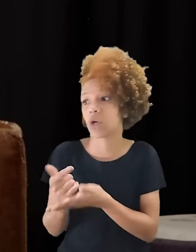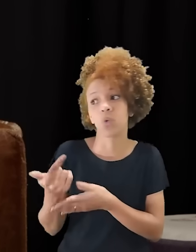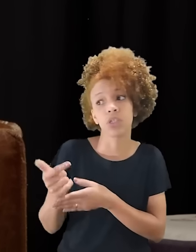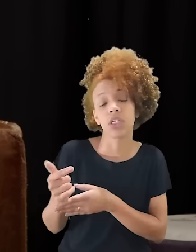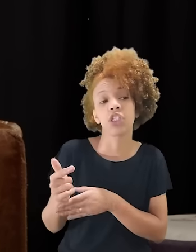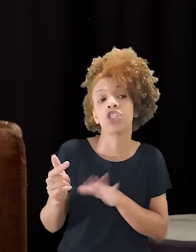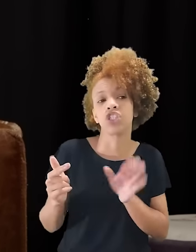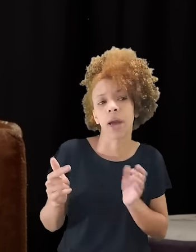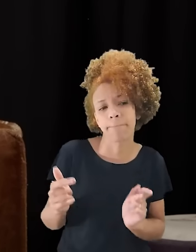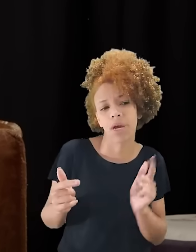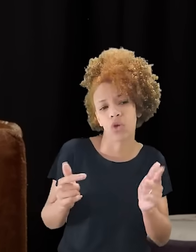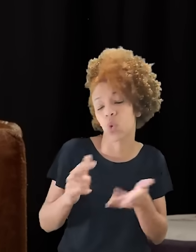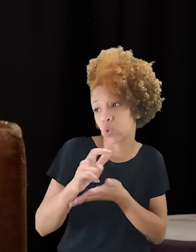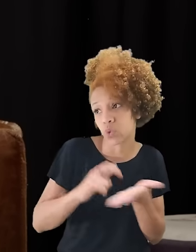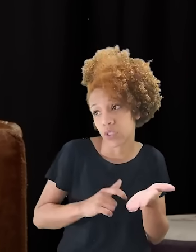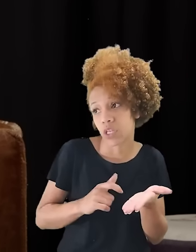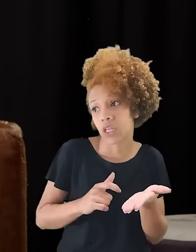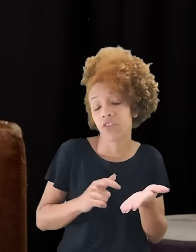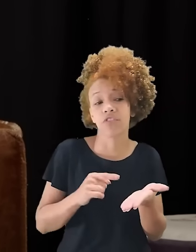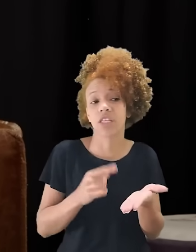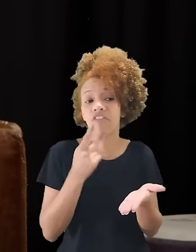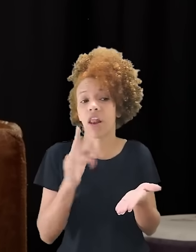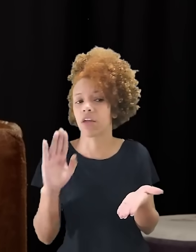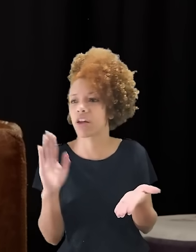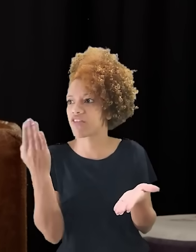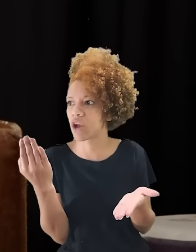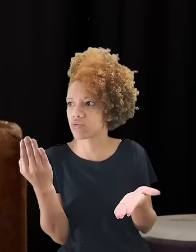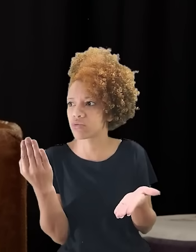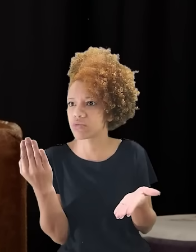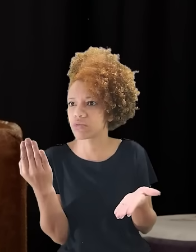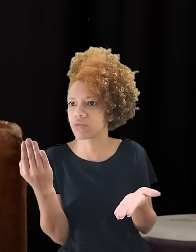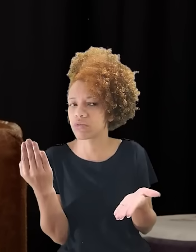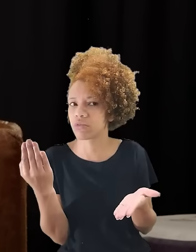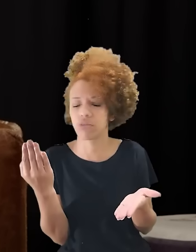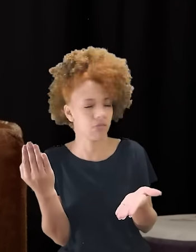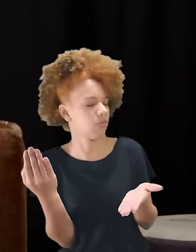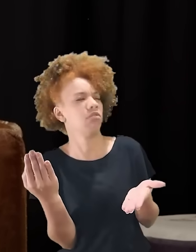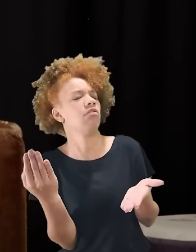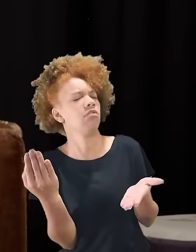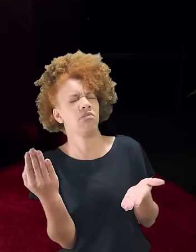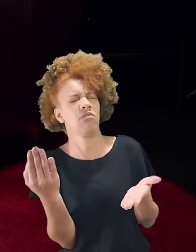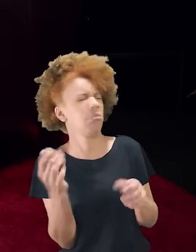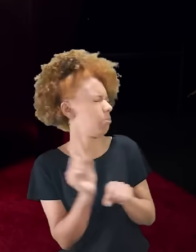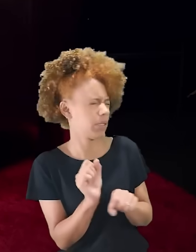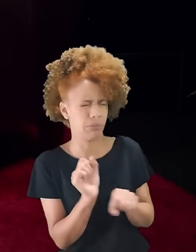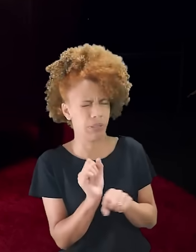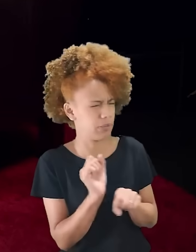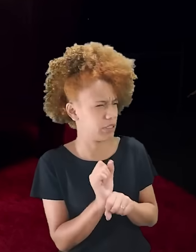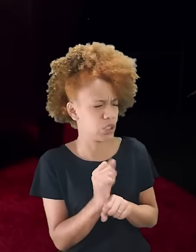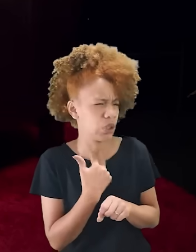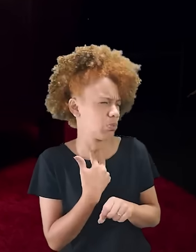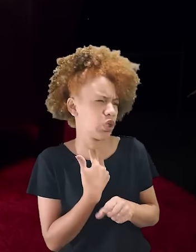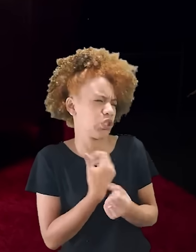pagar e o que você já pagou no seu cartão de crédito você ia alegar que era fraude pera aí pera aí per Pera aí pera a pera